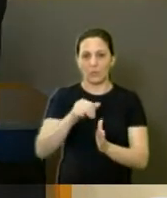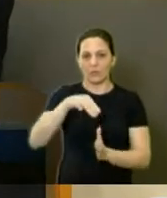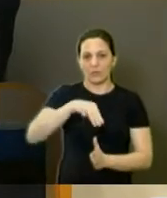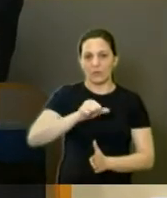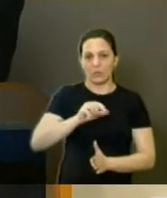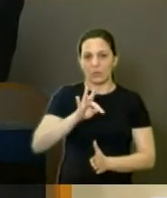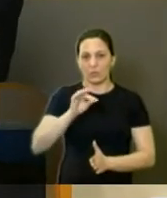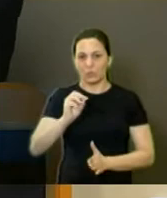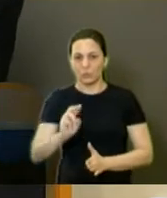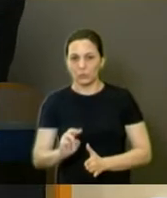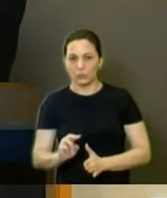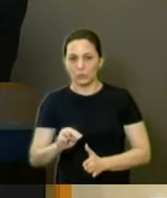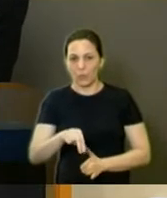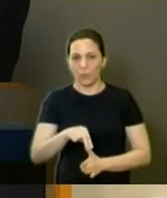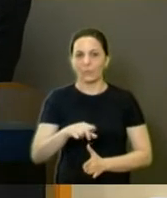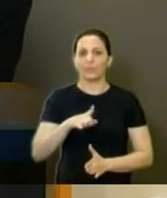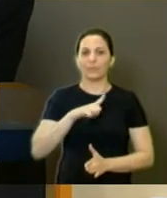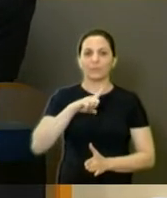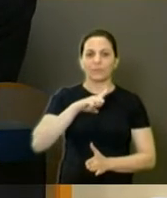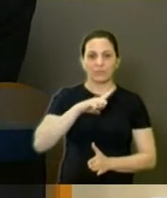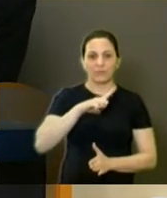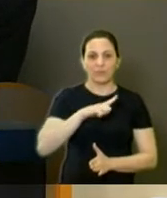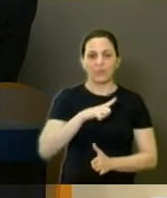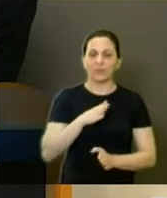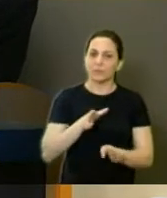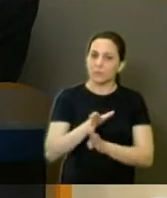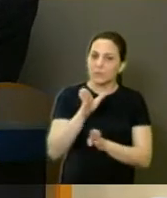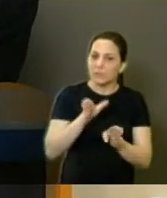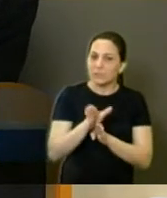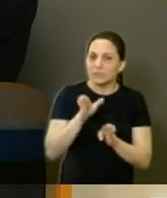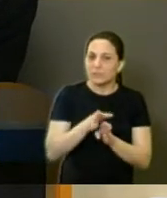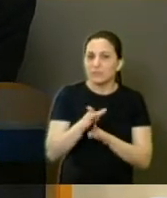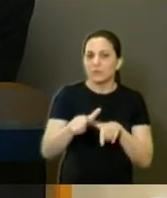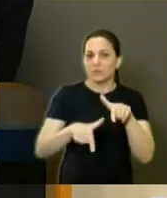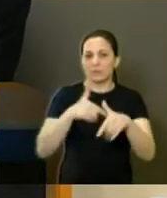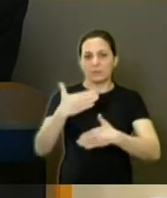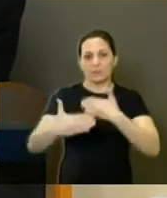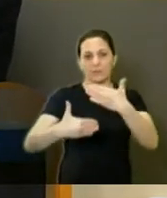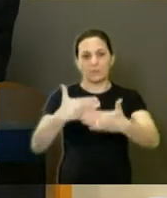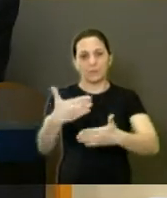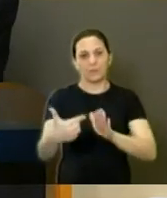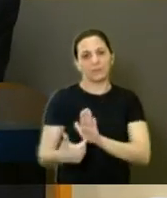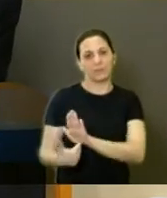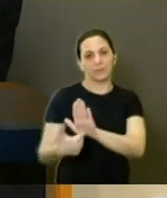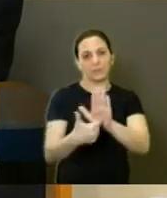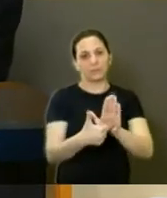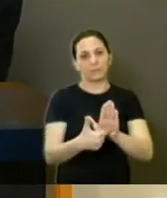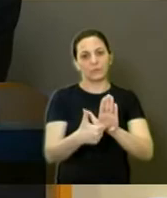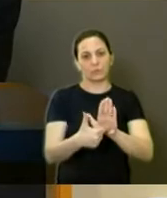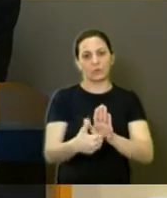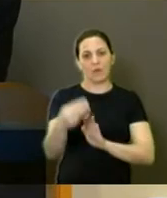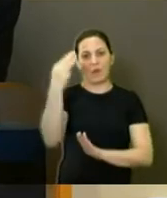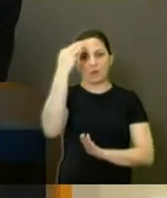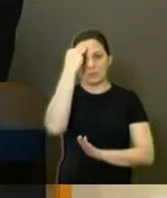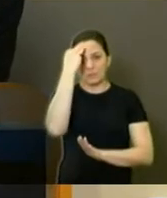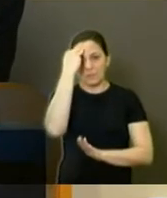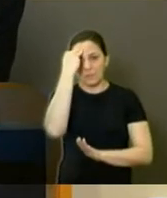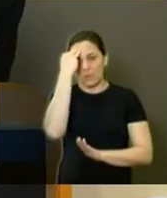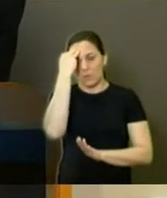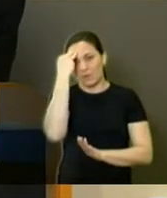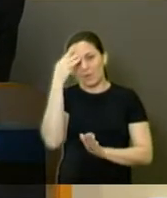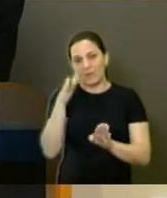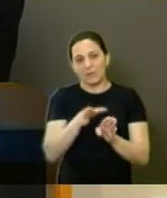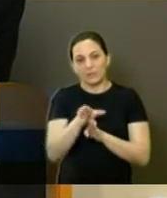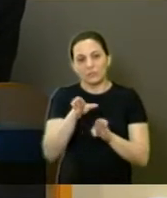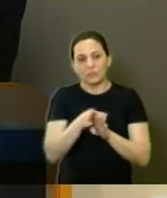Newton, né? E hoje eles estão seguindo toda a trajetória que você deixou, esse legado como delegado, né?